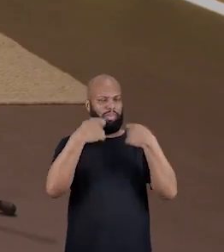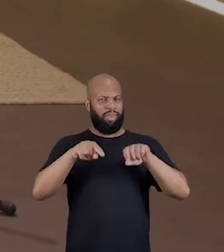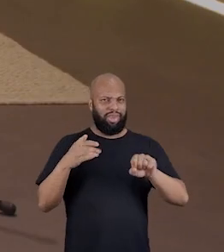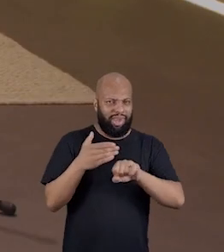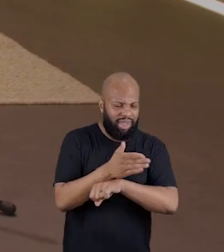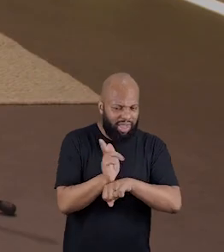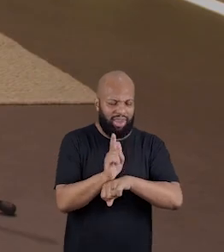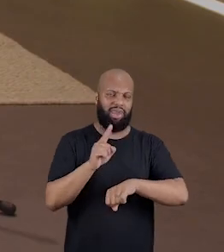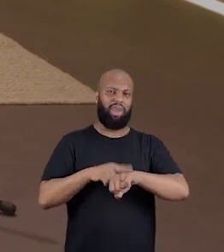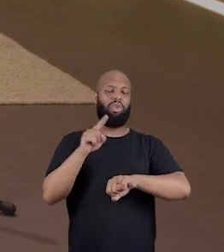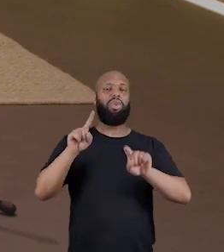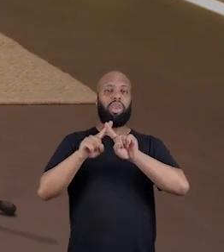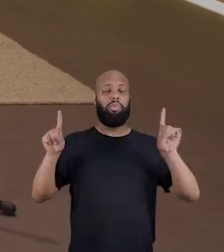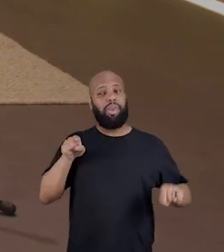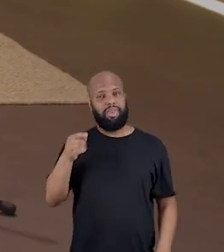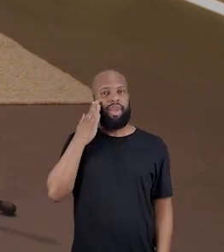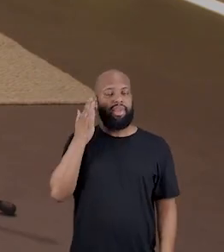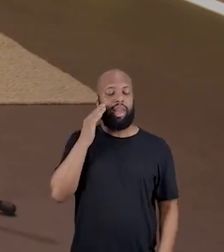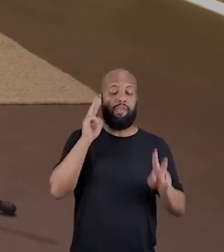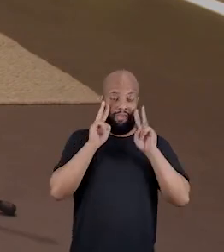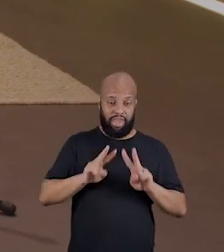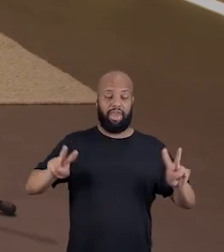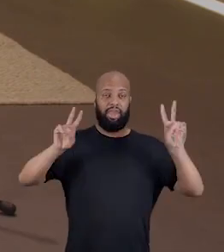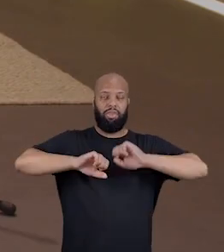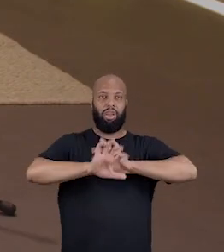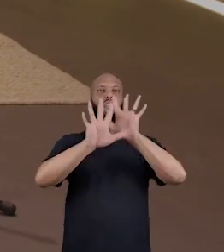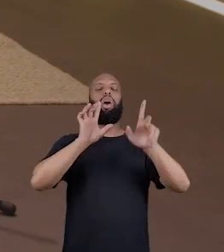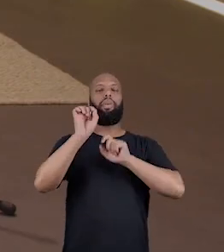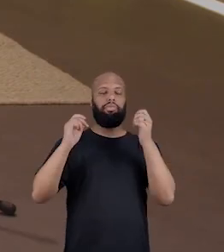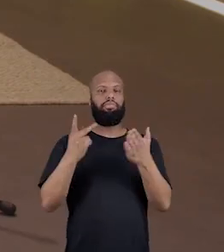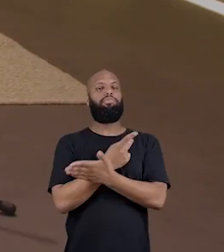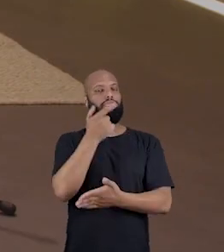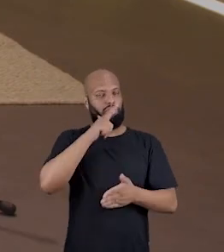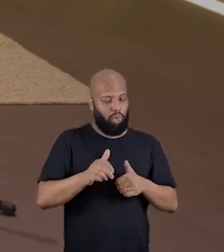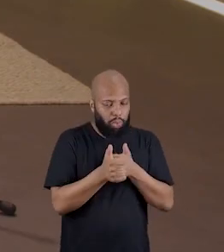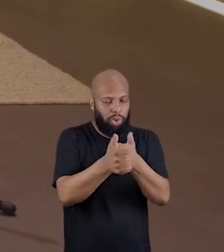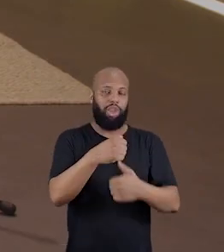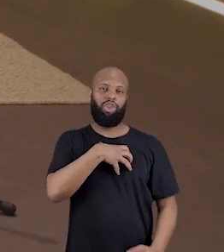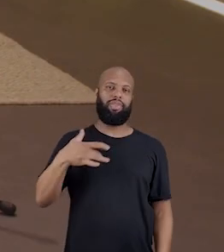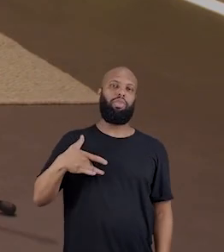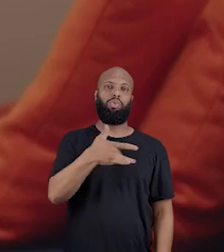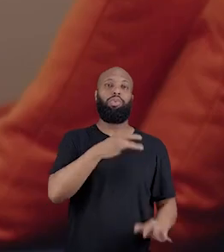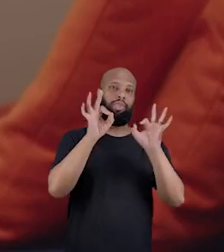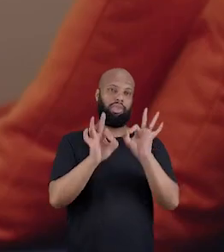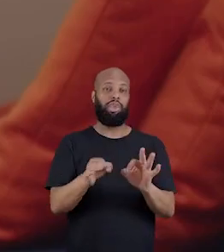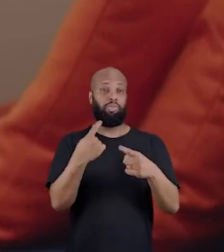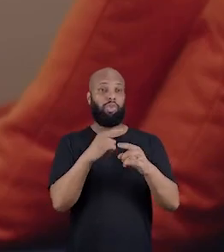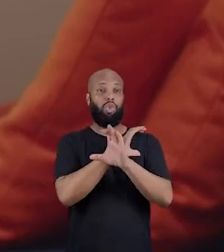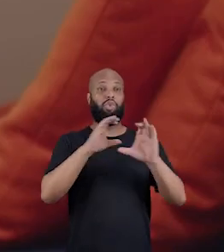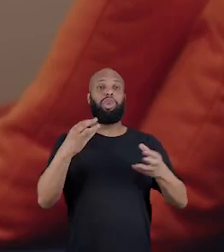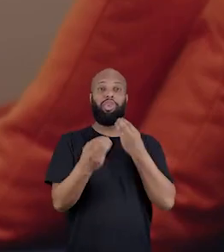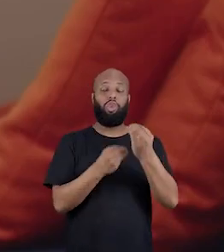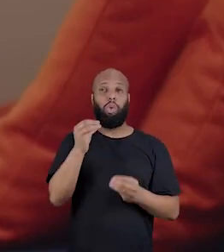que entrar microgerenciando, mas com que ele tenha pelo menos visão do que está acontecendo, consiga acompanhar de uma maneira saudável. E ótimo esse ponto,